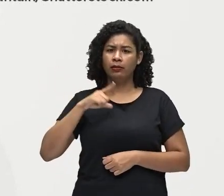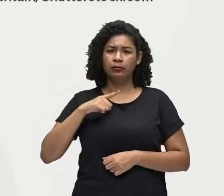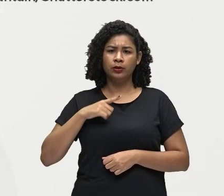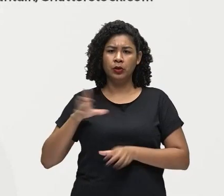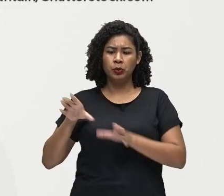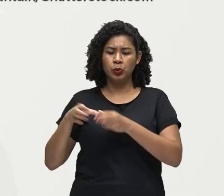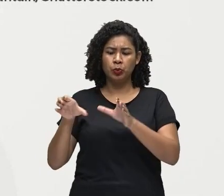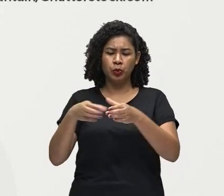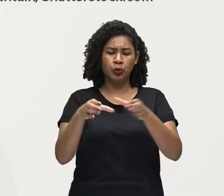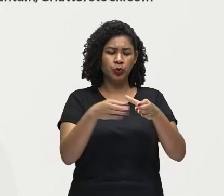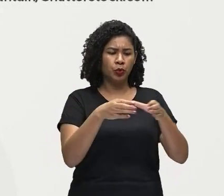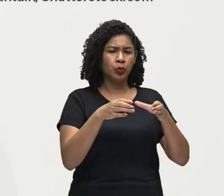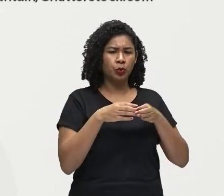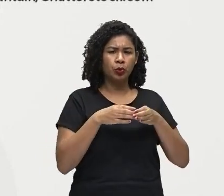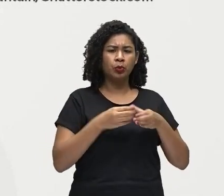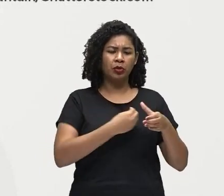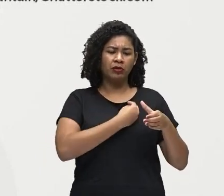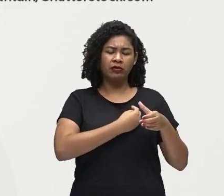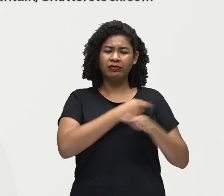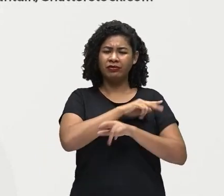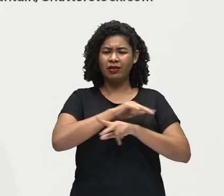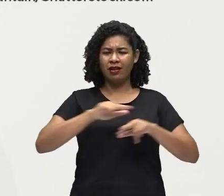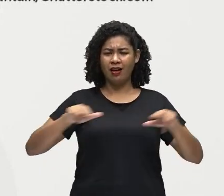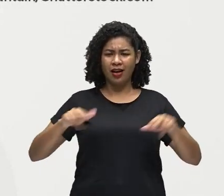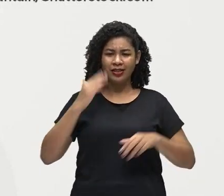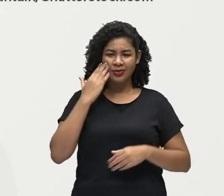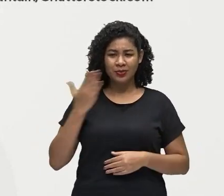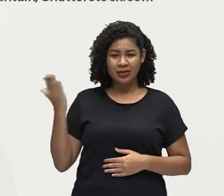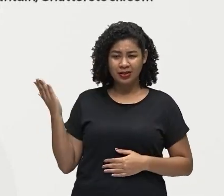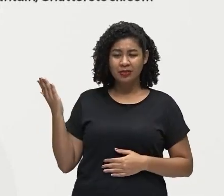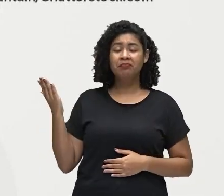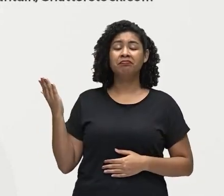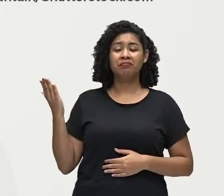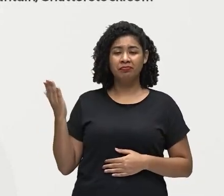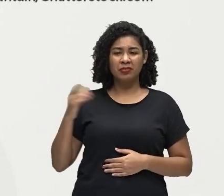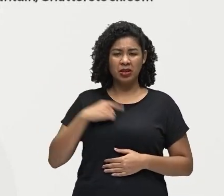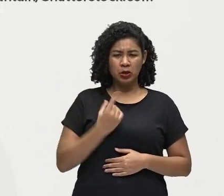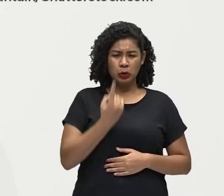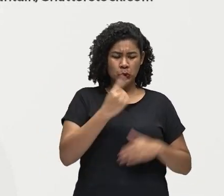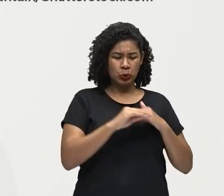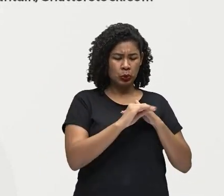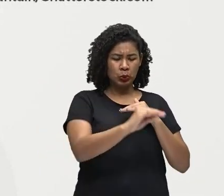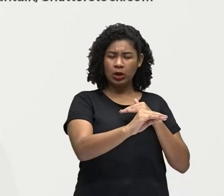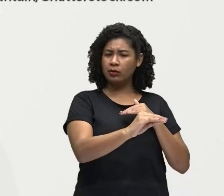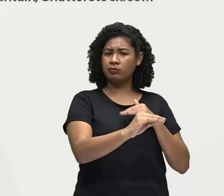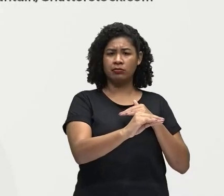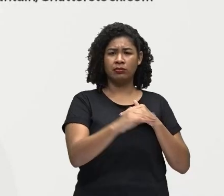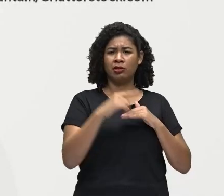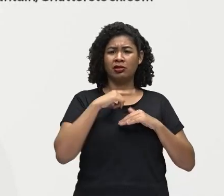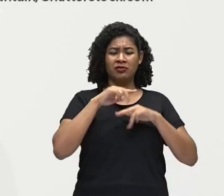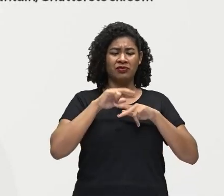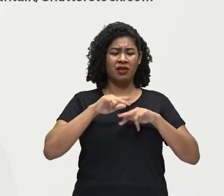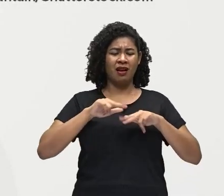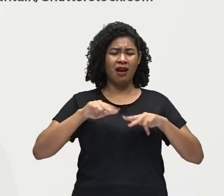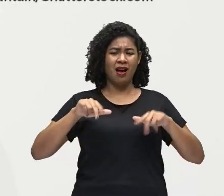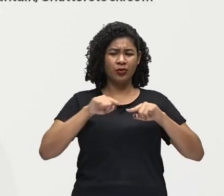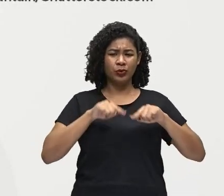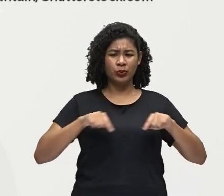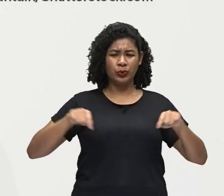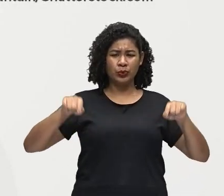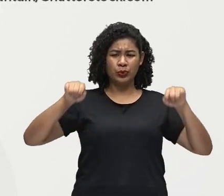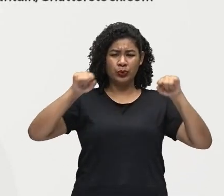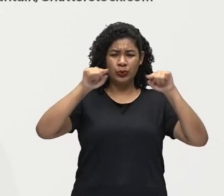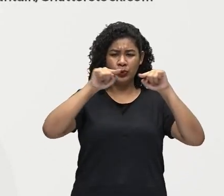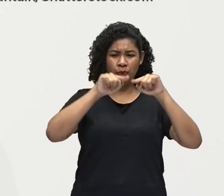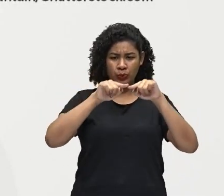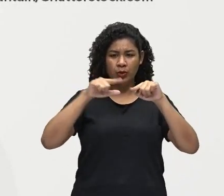alimentares, né, você não tem somente uma sequência linear, você observa aí vários animais aqui em volta, né, e também temos